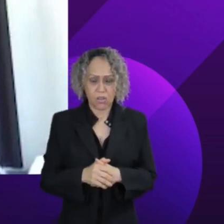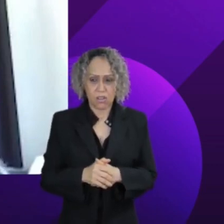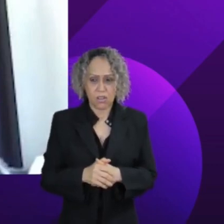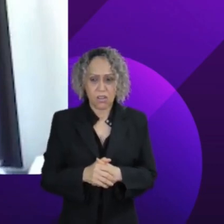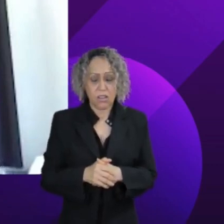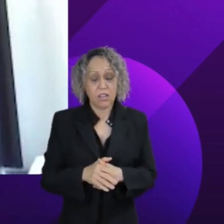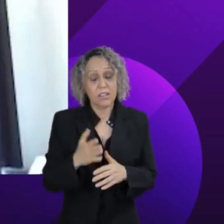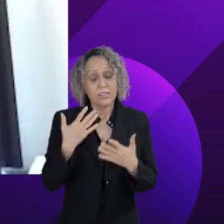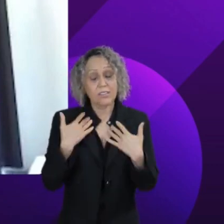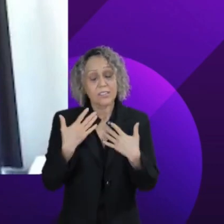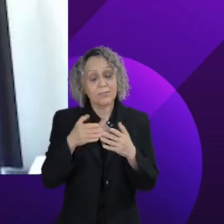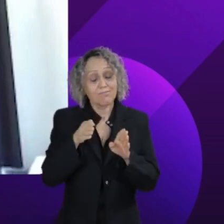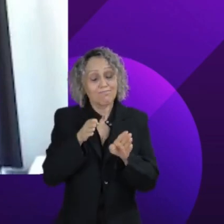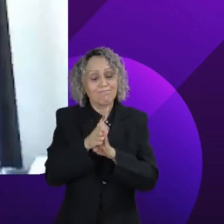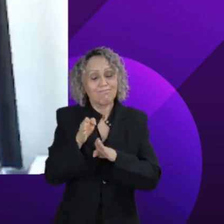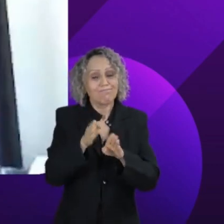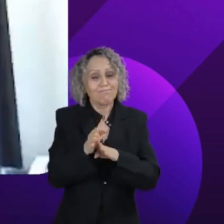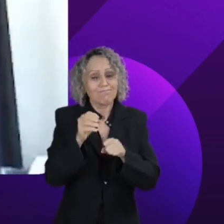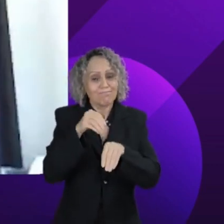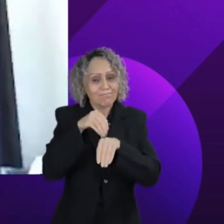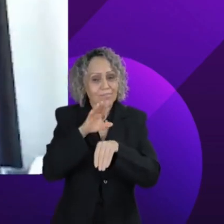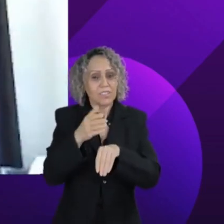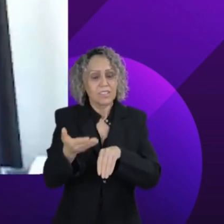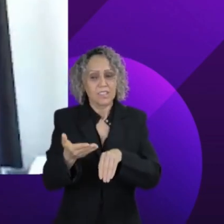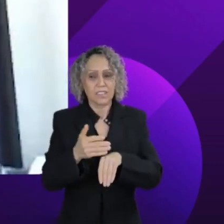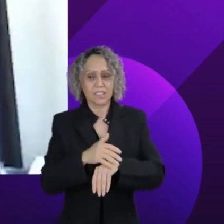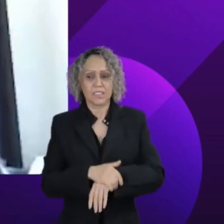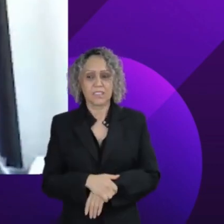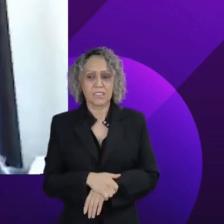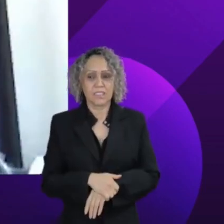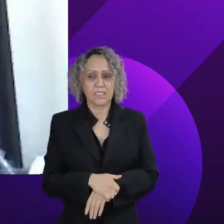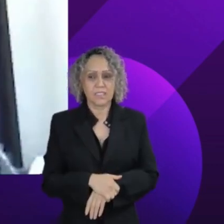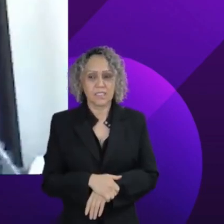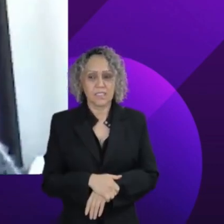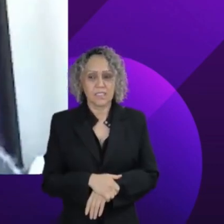esse conselho e deixo essa